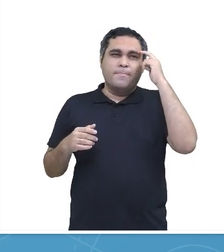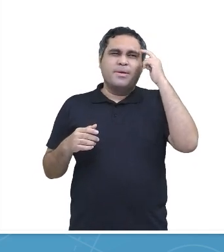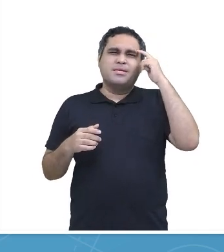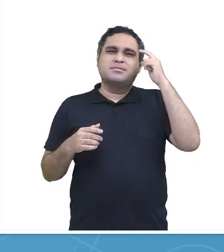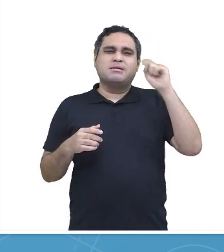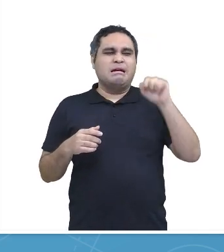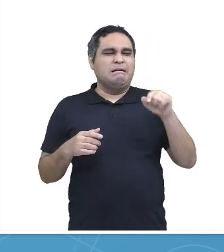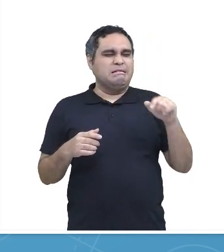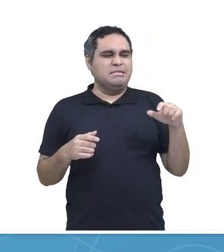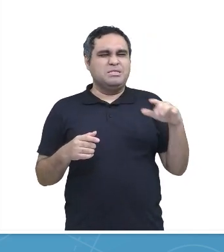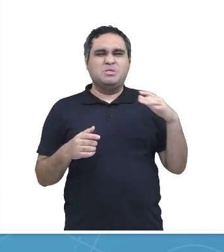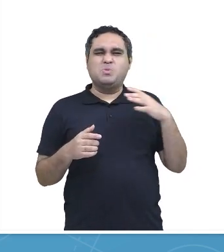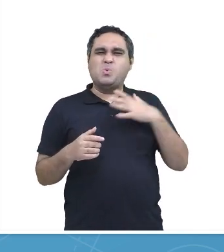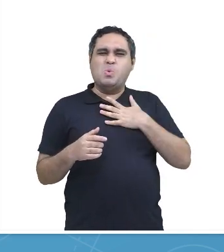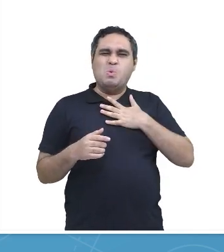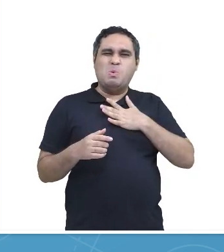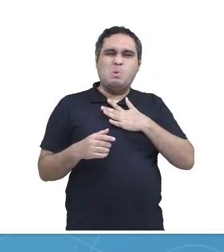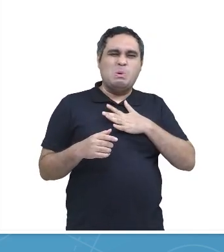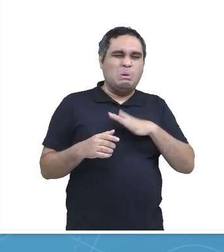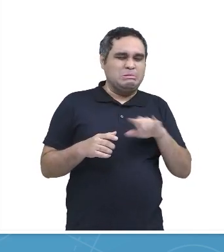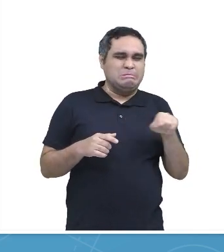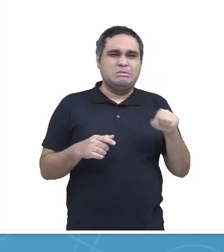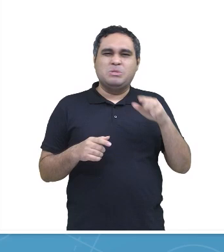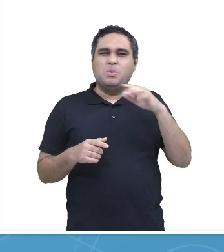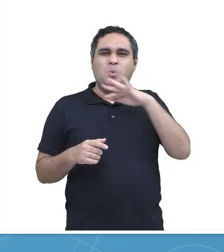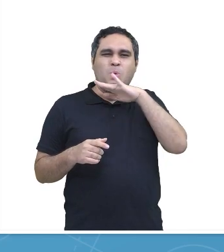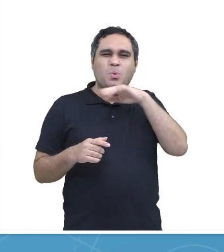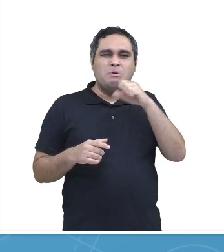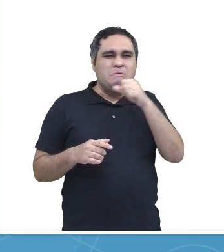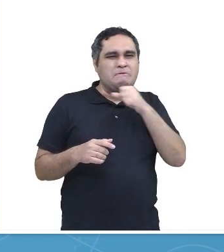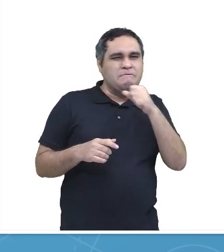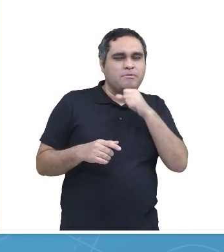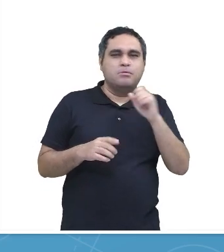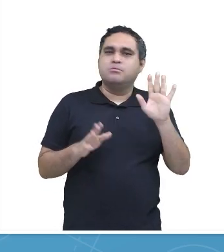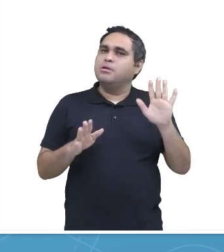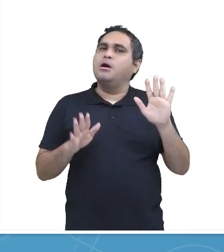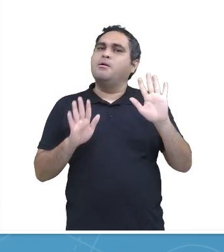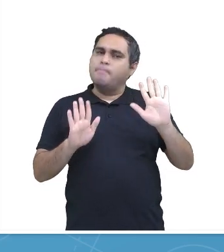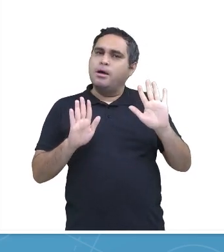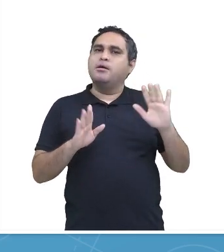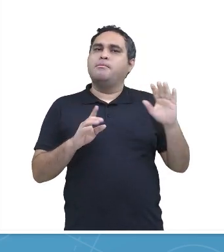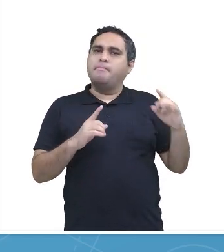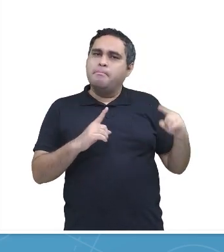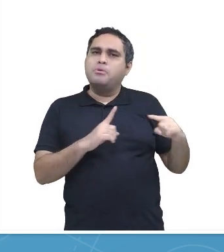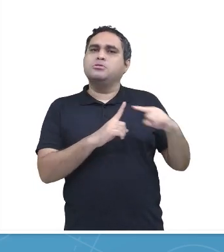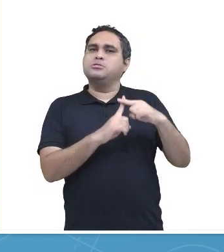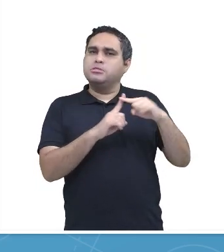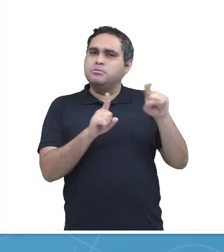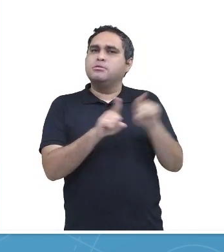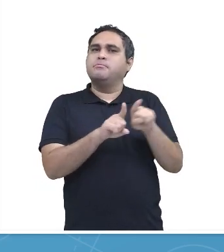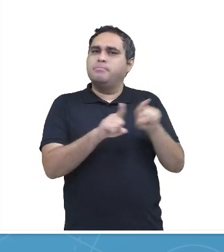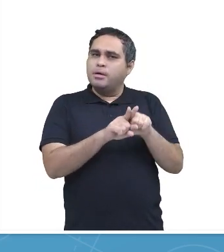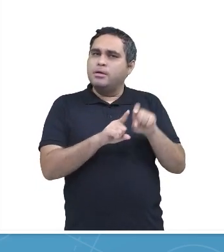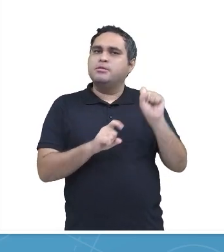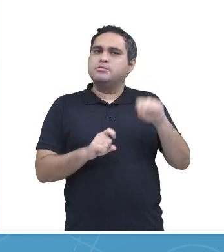na verdade ela tem que ser vista de uma forma muito positiva, ok? Então acompanhem comigo com mais detalhes